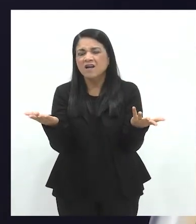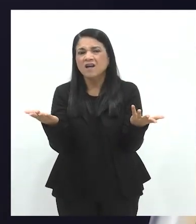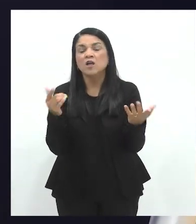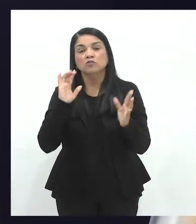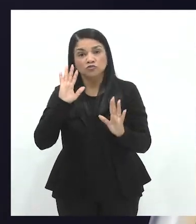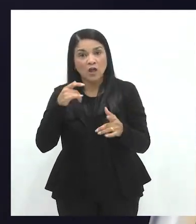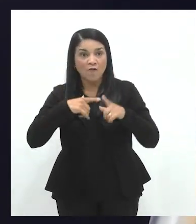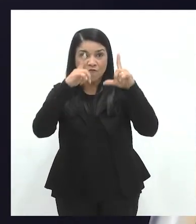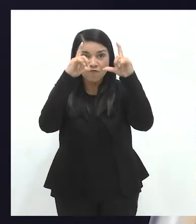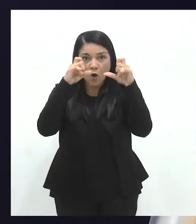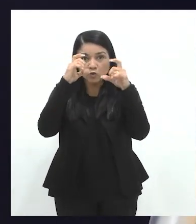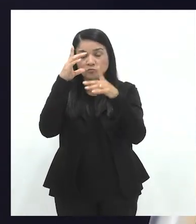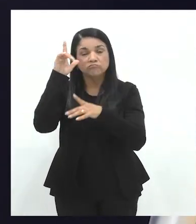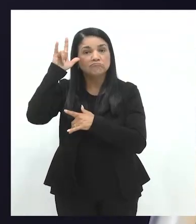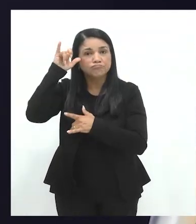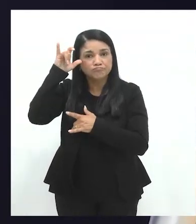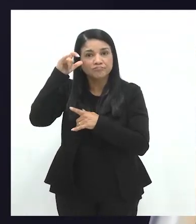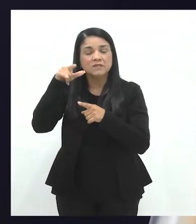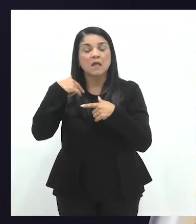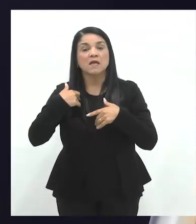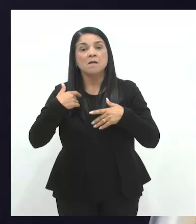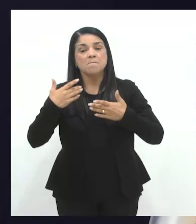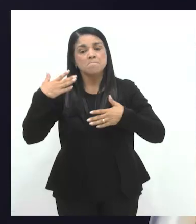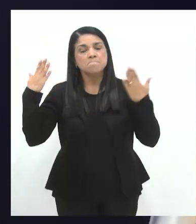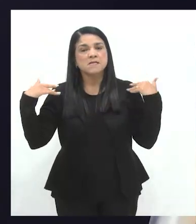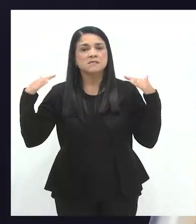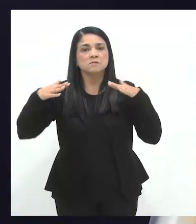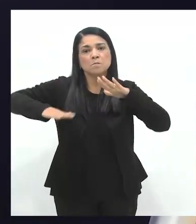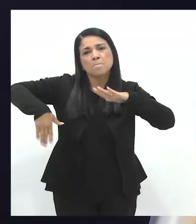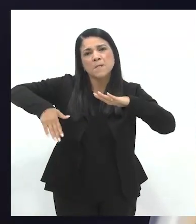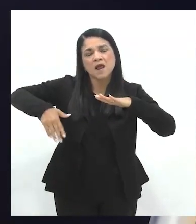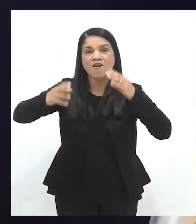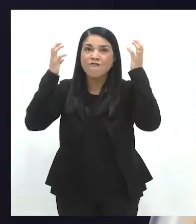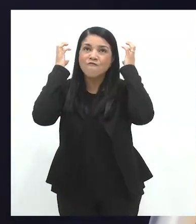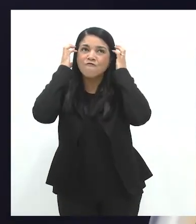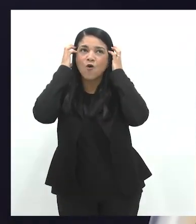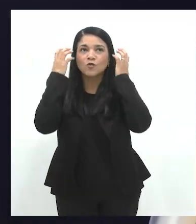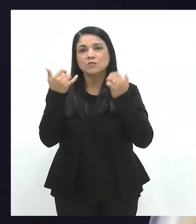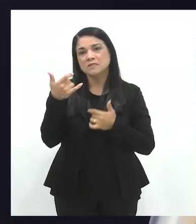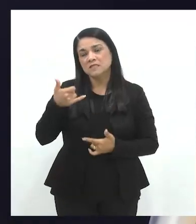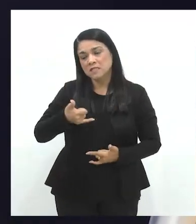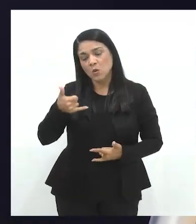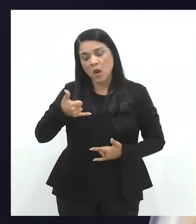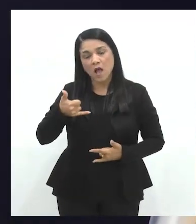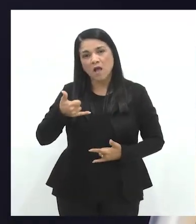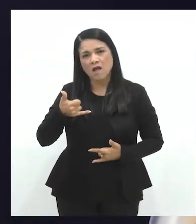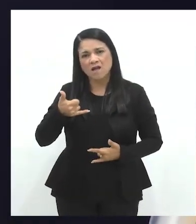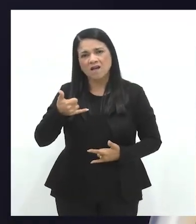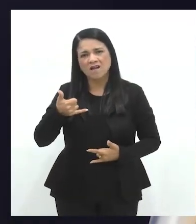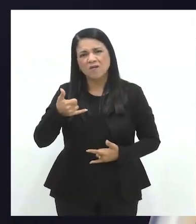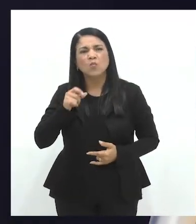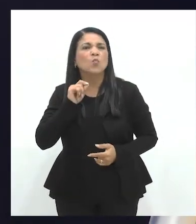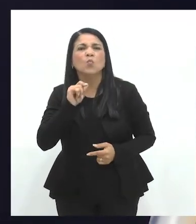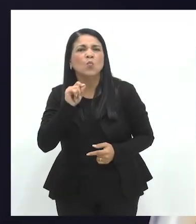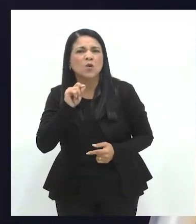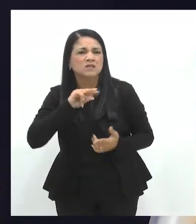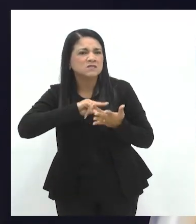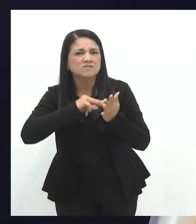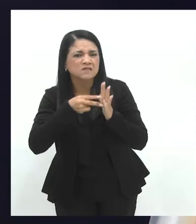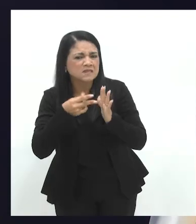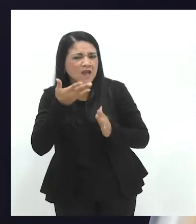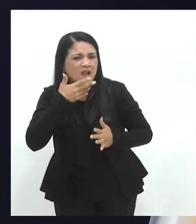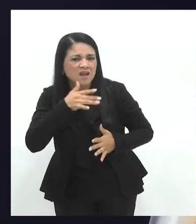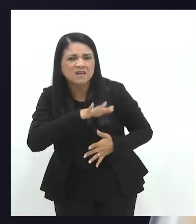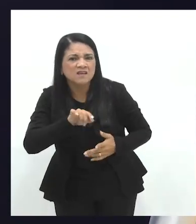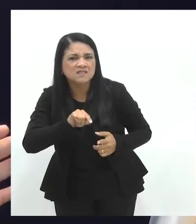vi em foto, no status, a criança na praia, passeando, com fone no ouvido e o celular na mão. Ou seja, o que a criança está extraindo